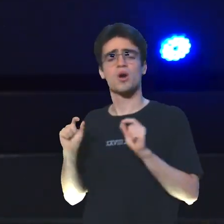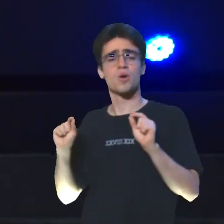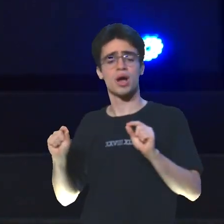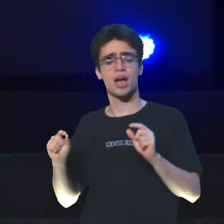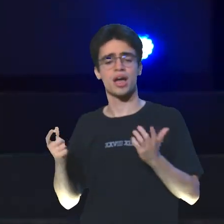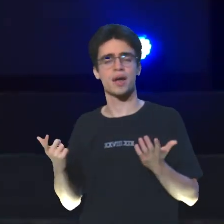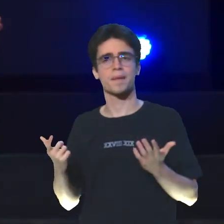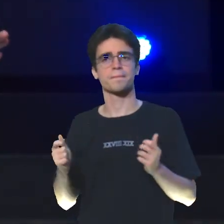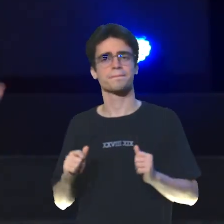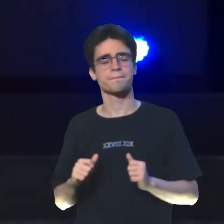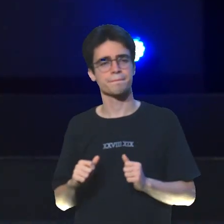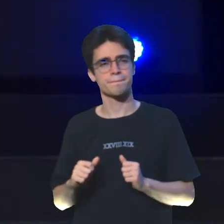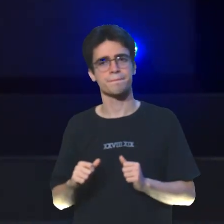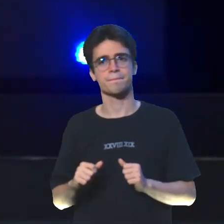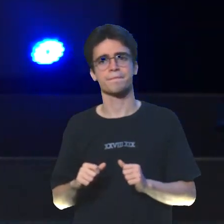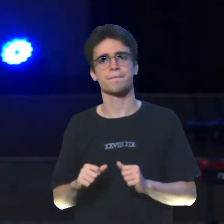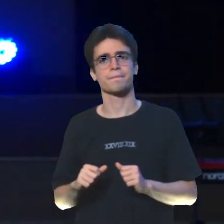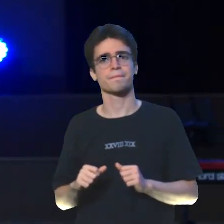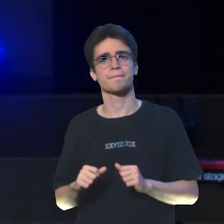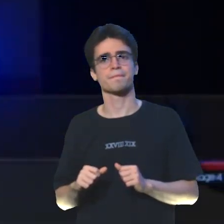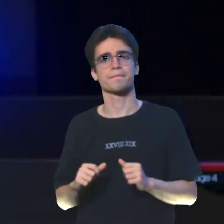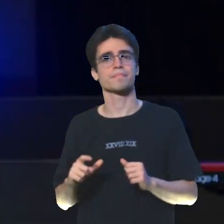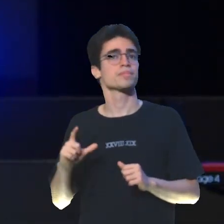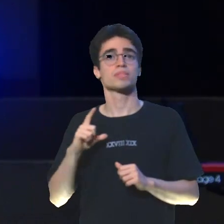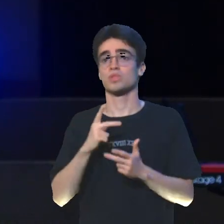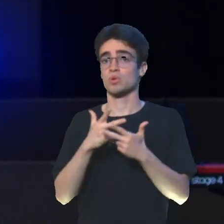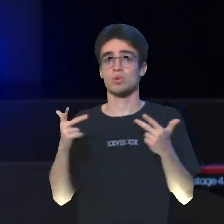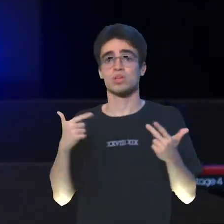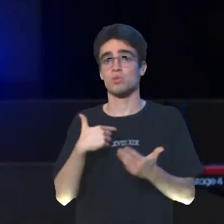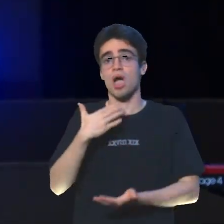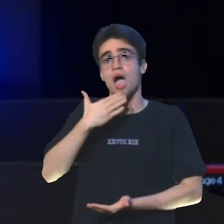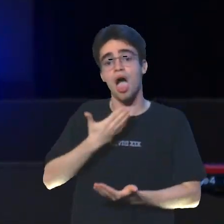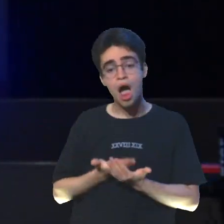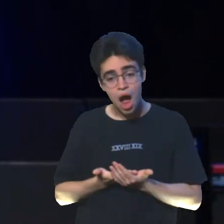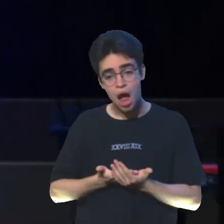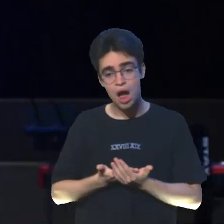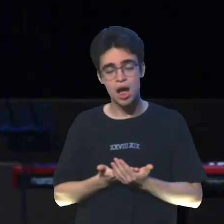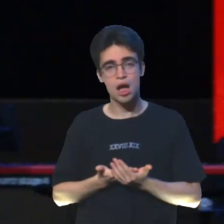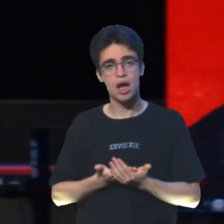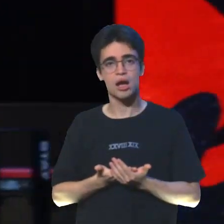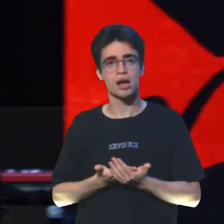que, assim, algo que me chocou,